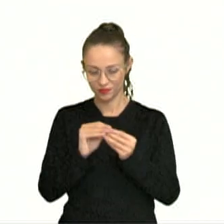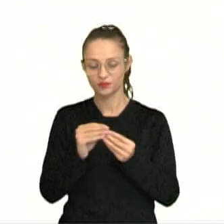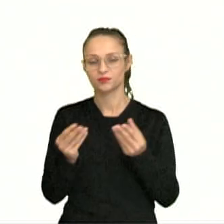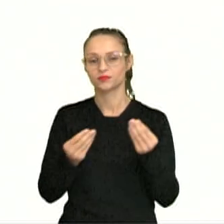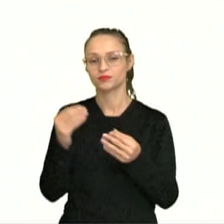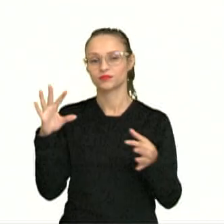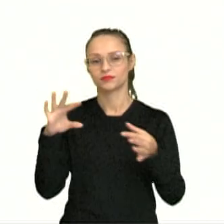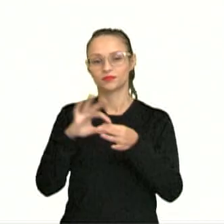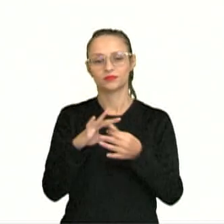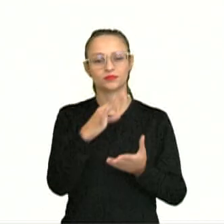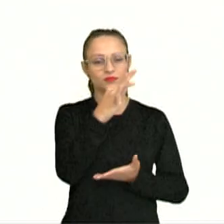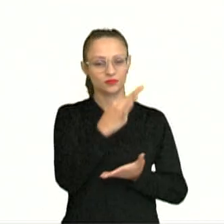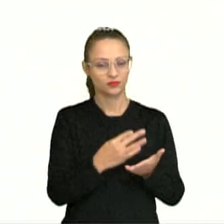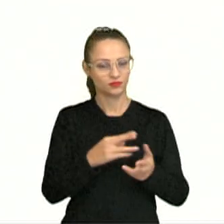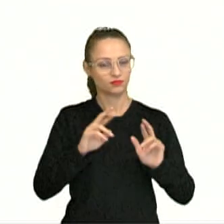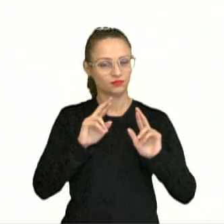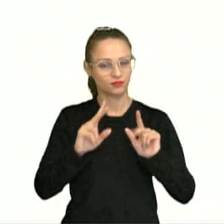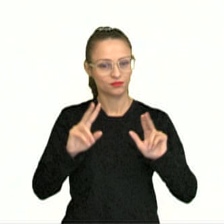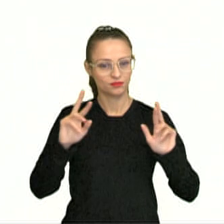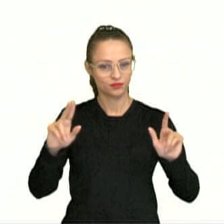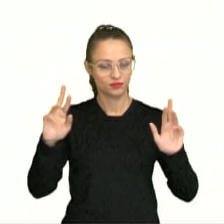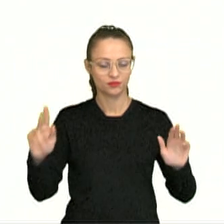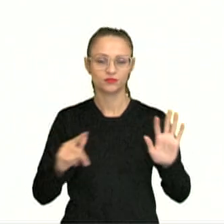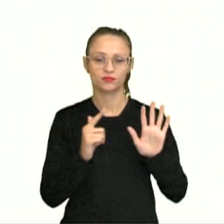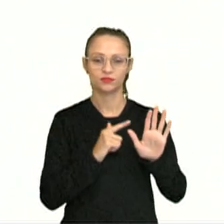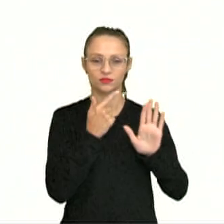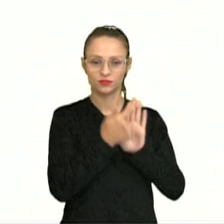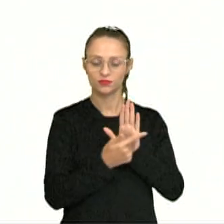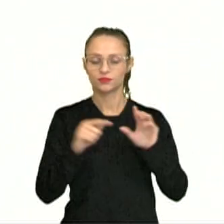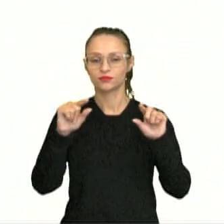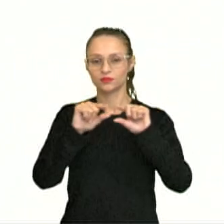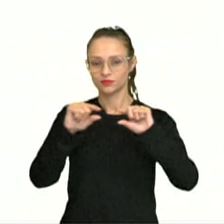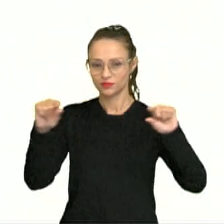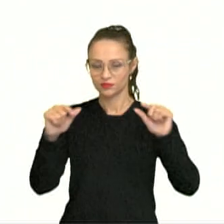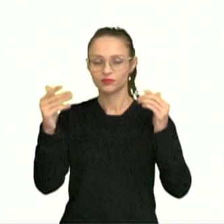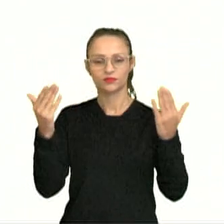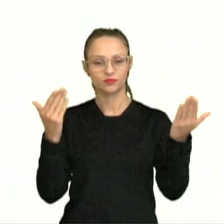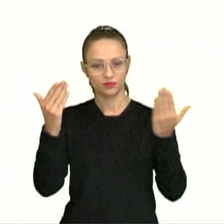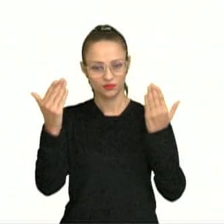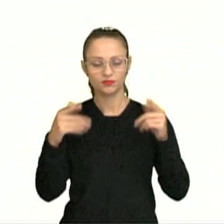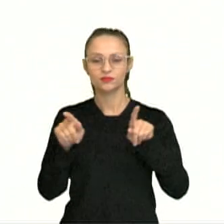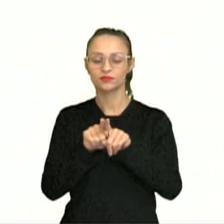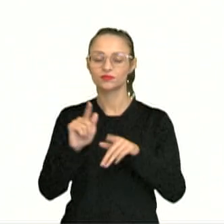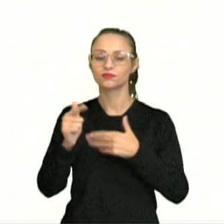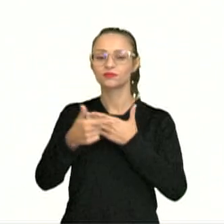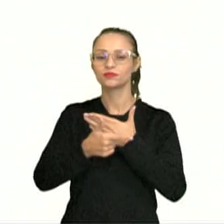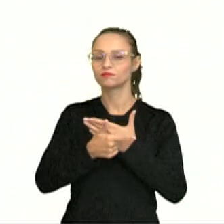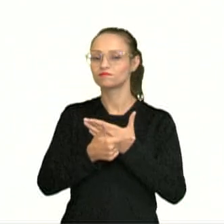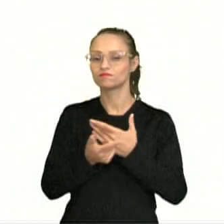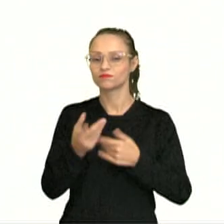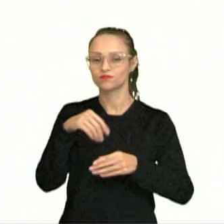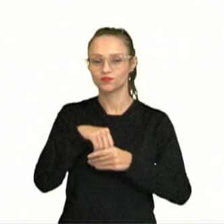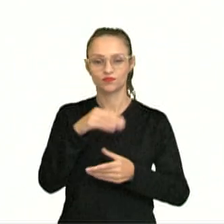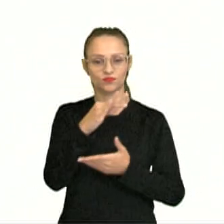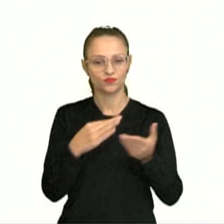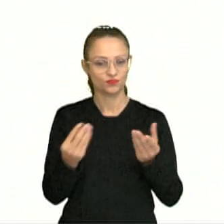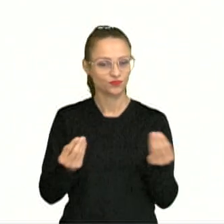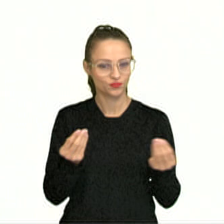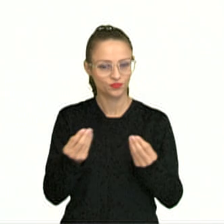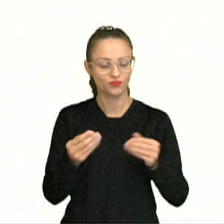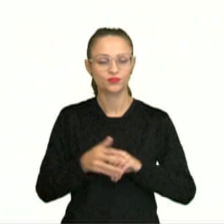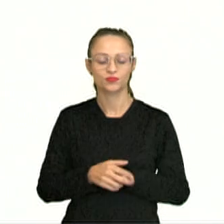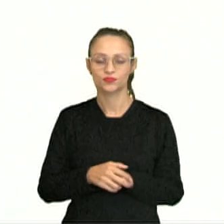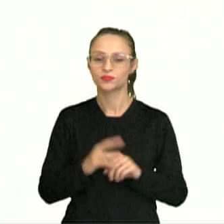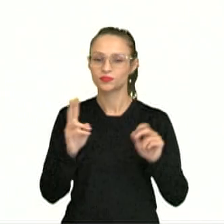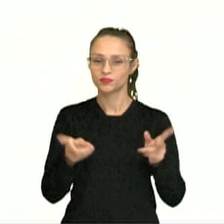de textos de diferentes gêneros, orações comparativas e suas funções dentro do texto.